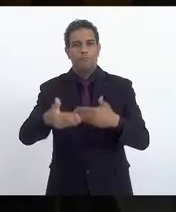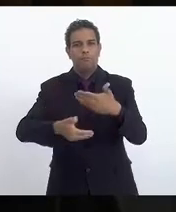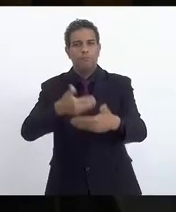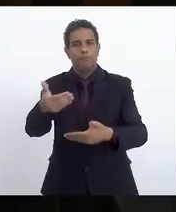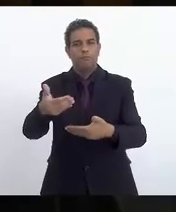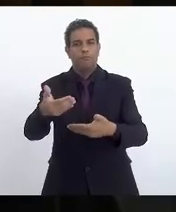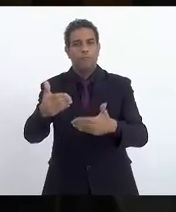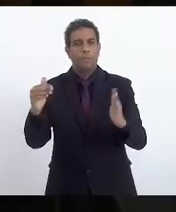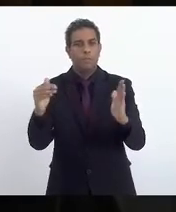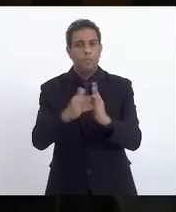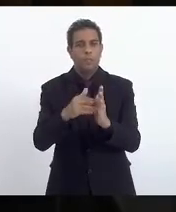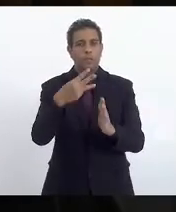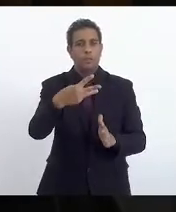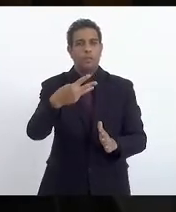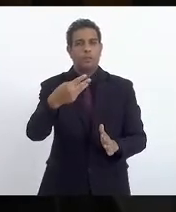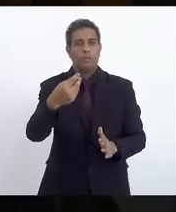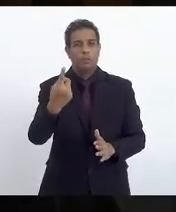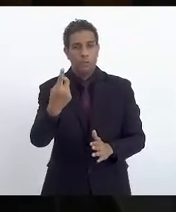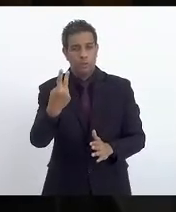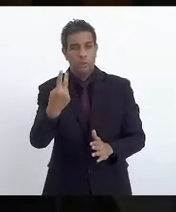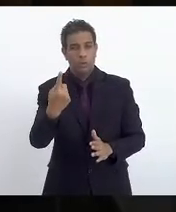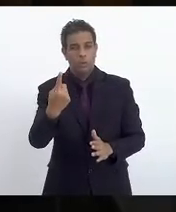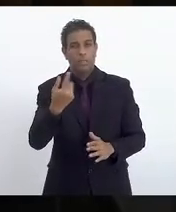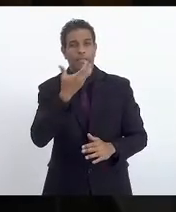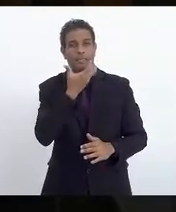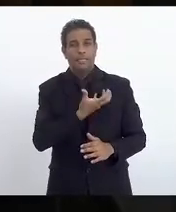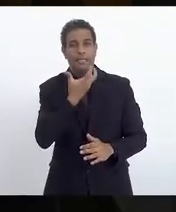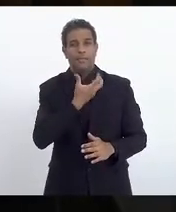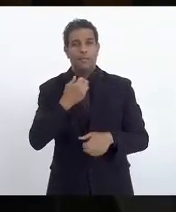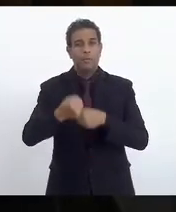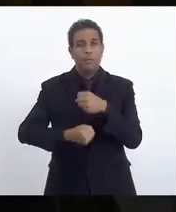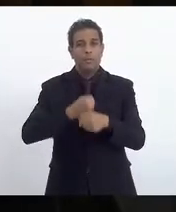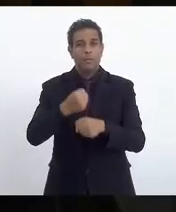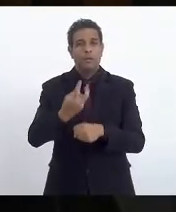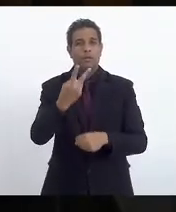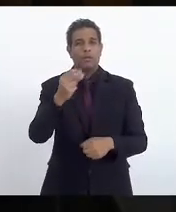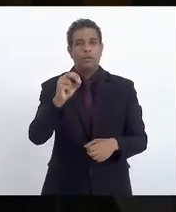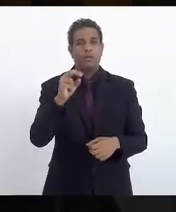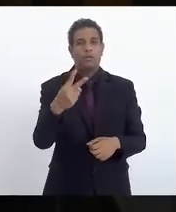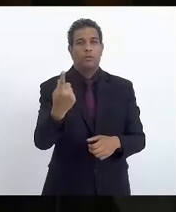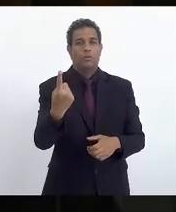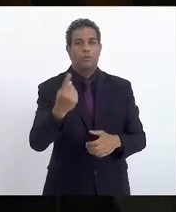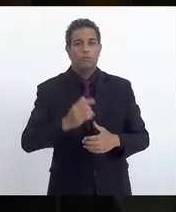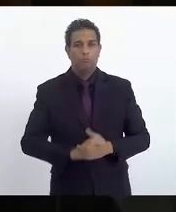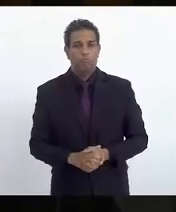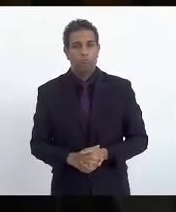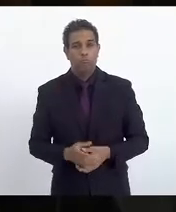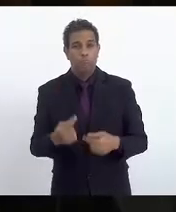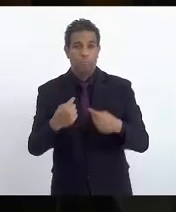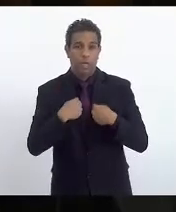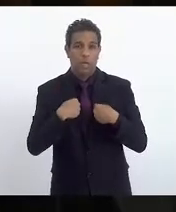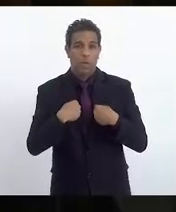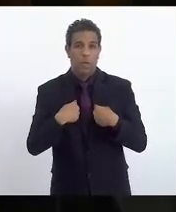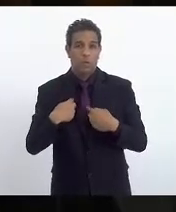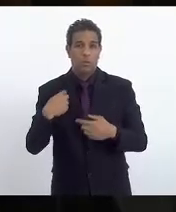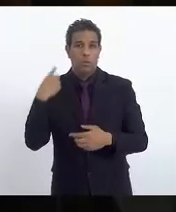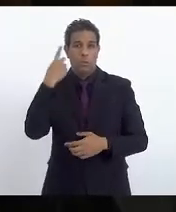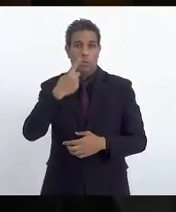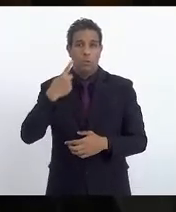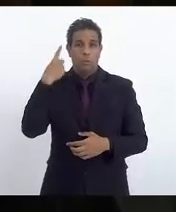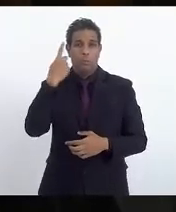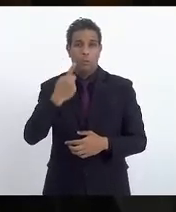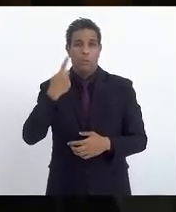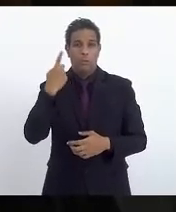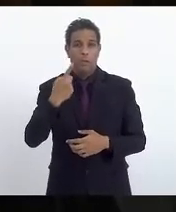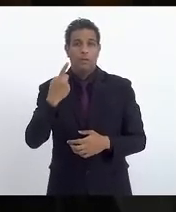até Trinta e Um de dezembro de 21 eu sou um deputado de oposição